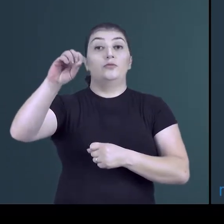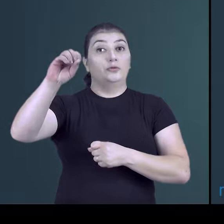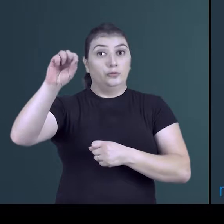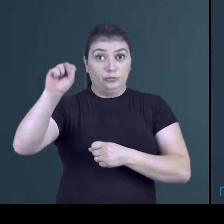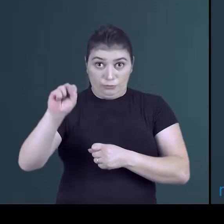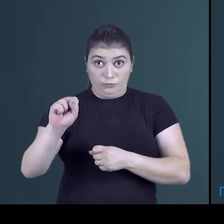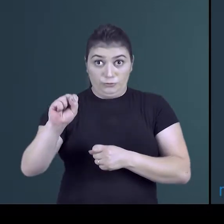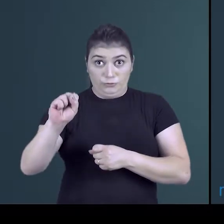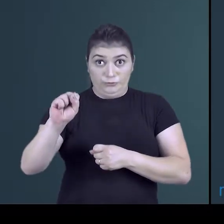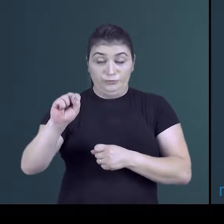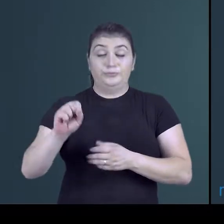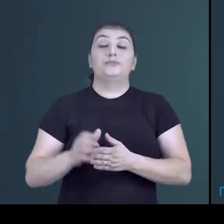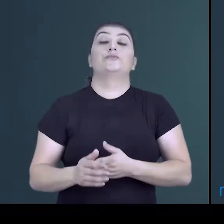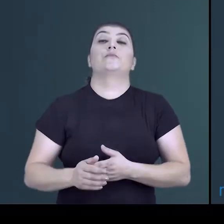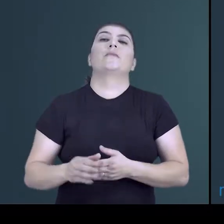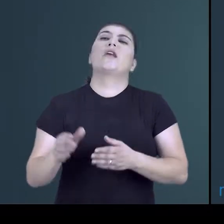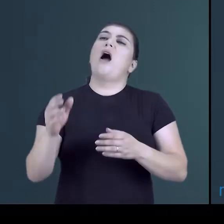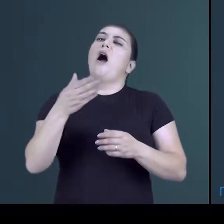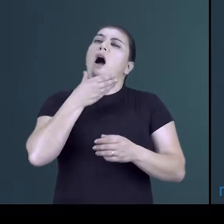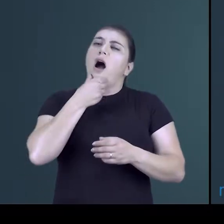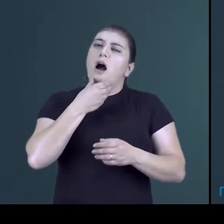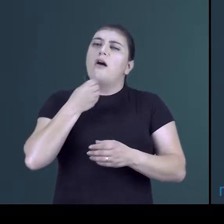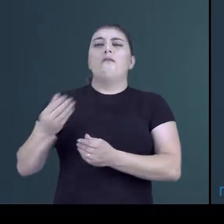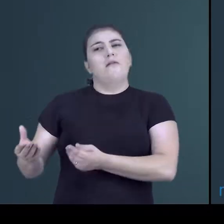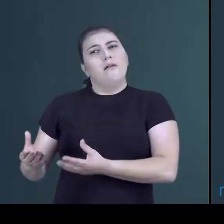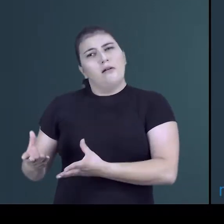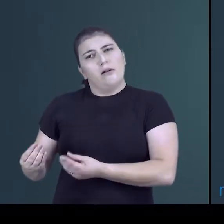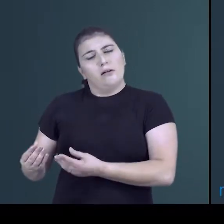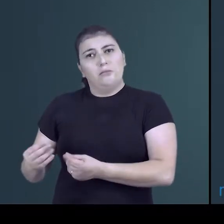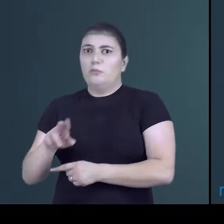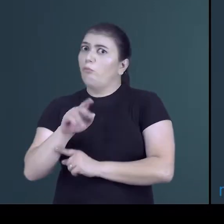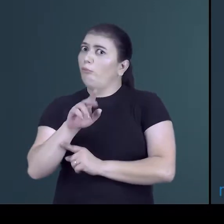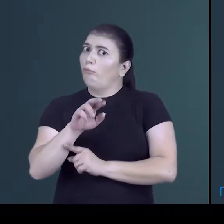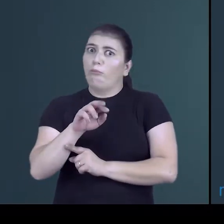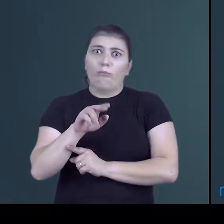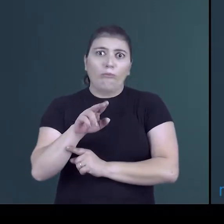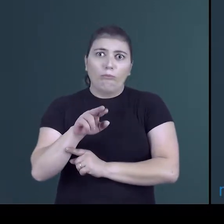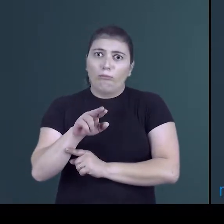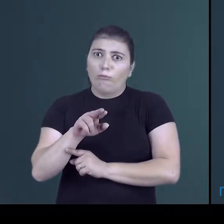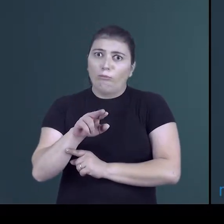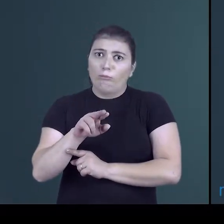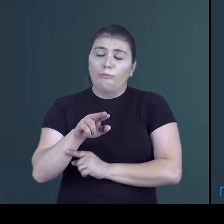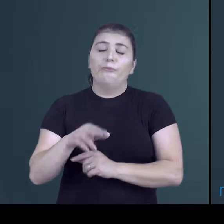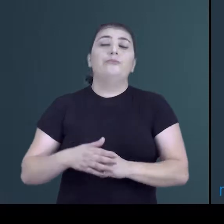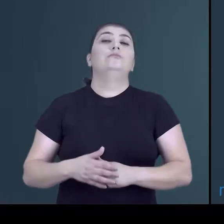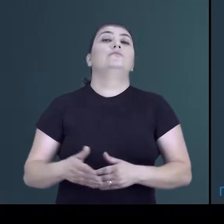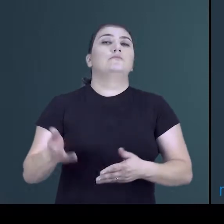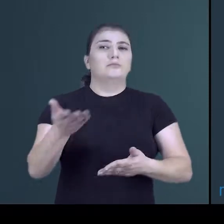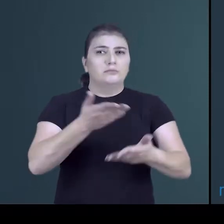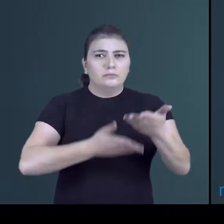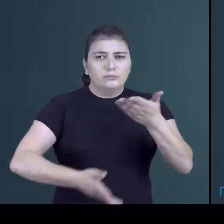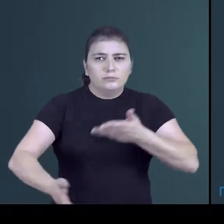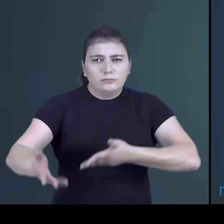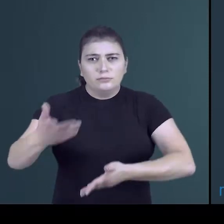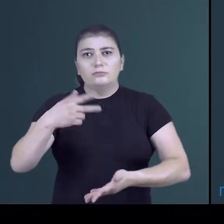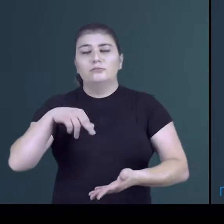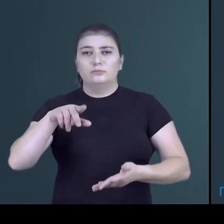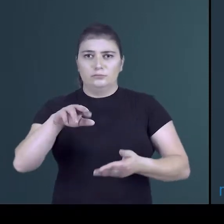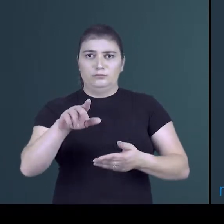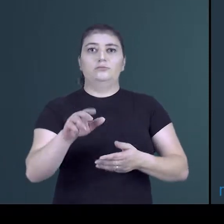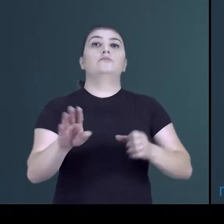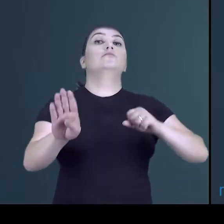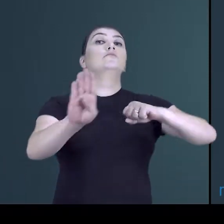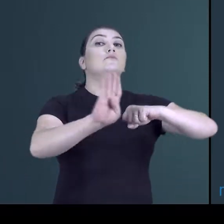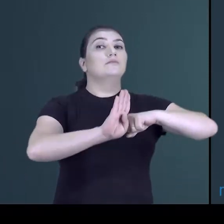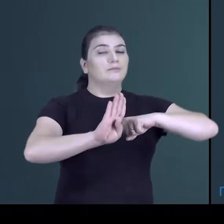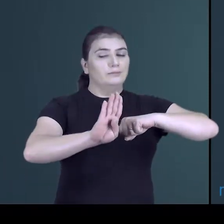já estudado. O pronome está no masculino plural, igual ao substantivo. Relação de igualdade com o